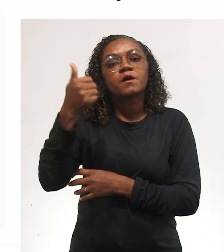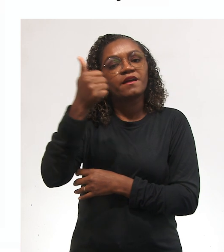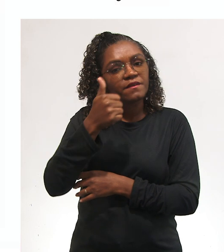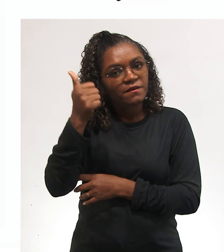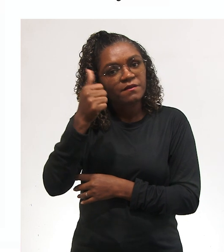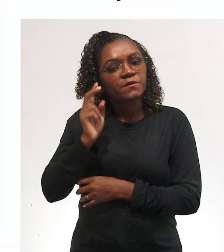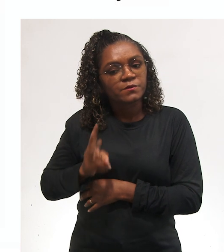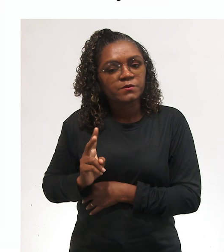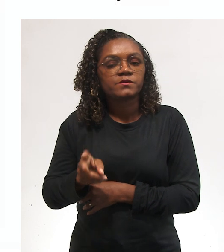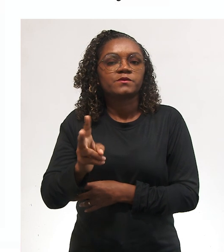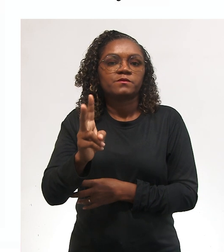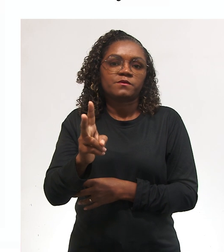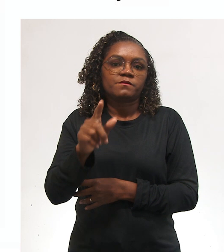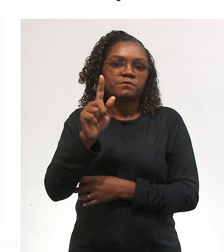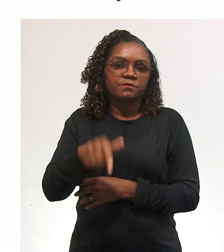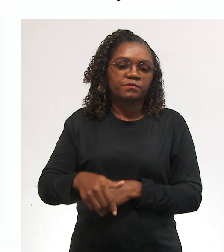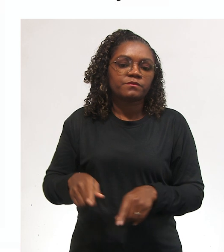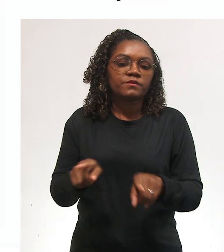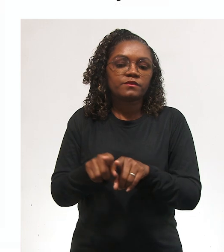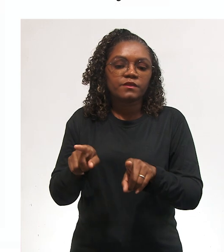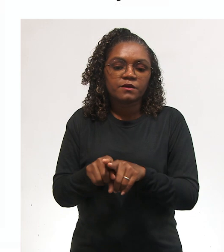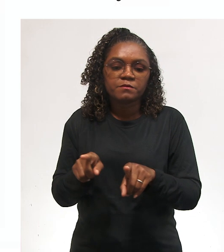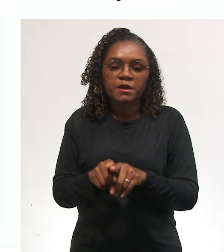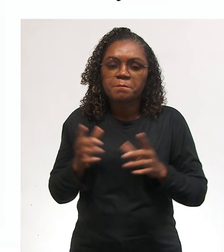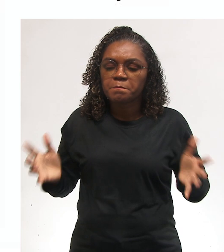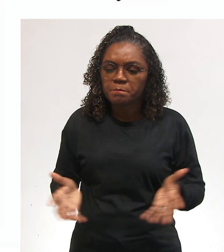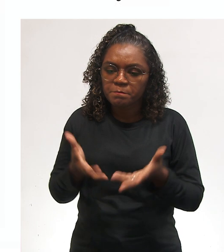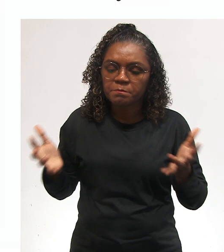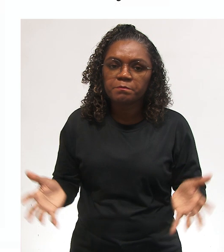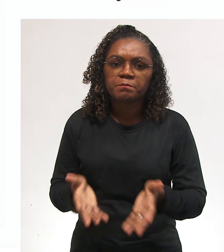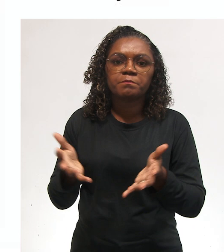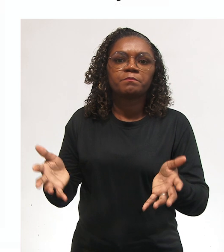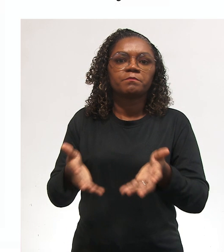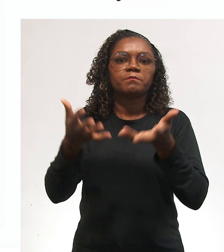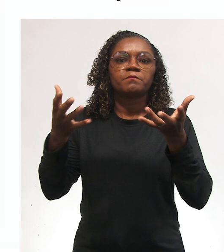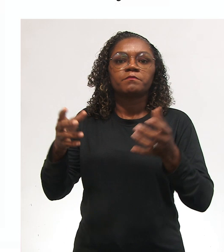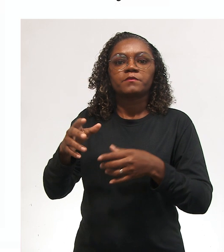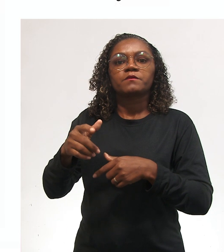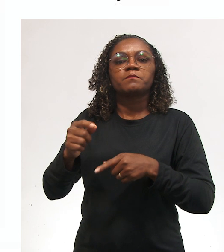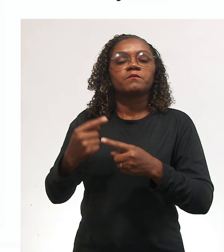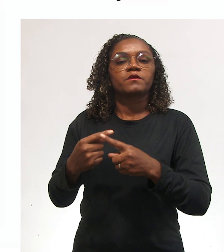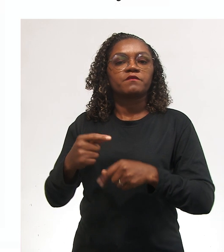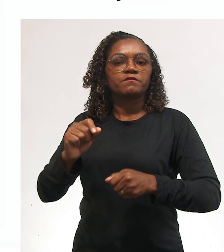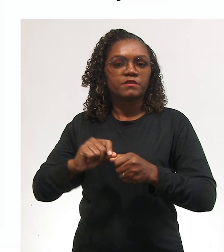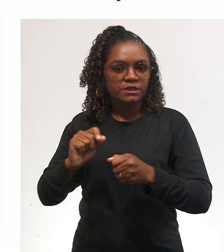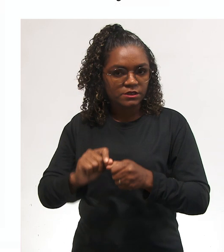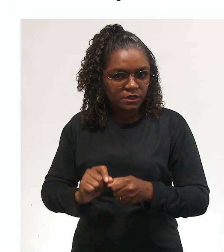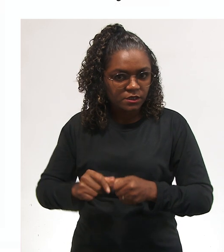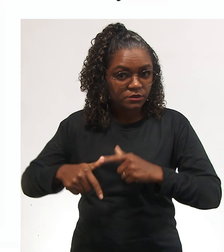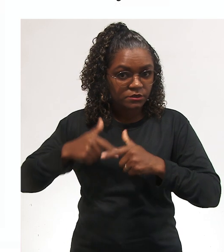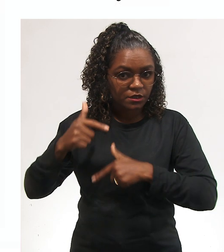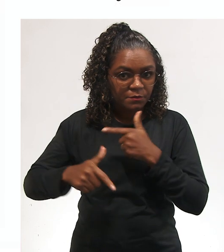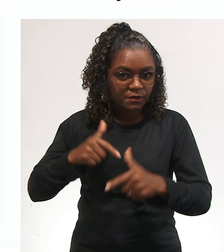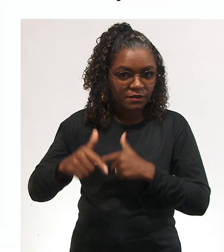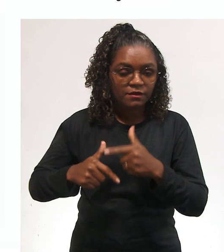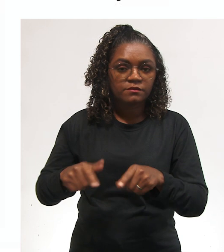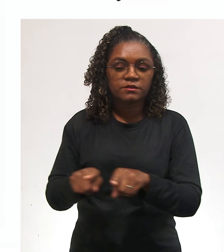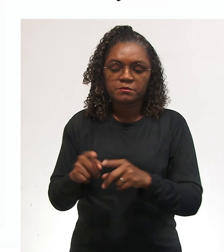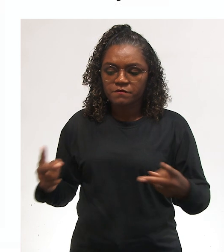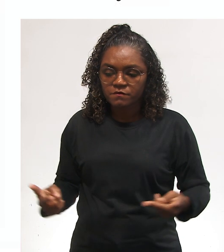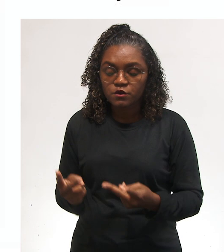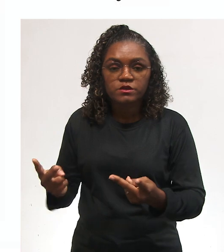seja, sempre criando um forte clima motivacional ao realizar os trabalhos